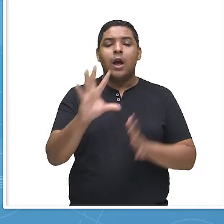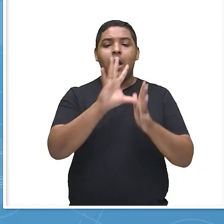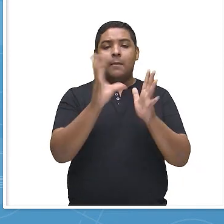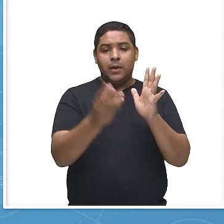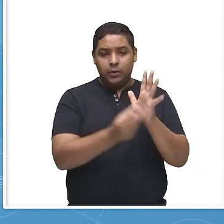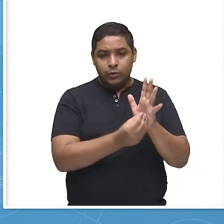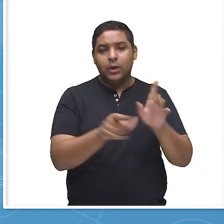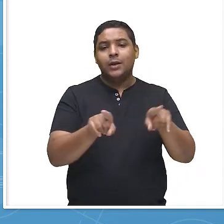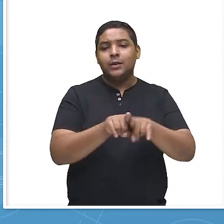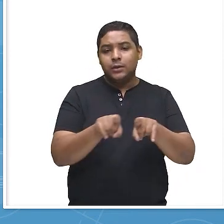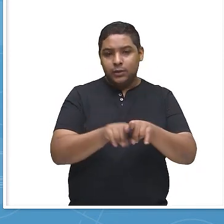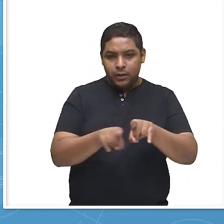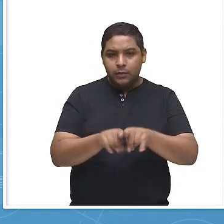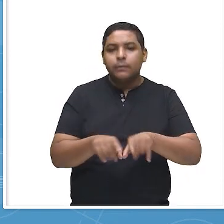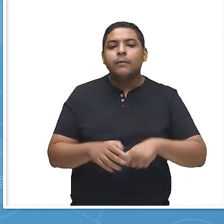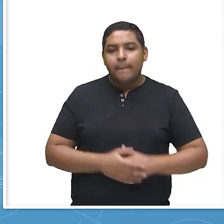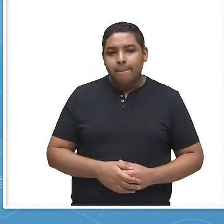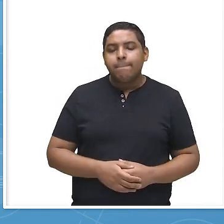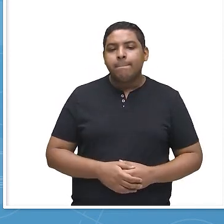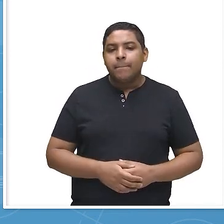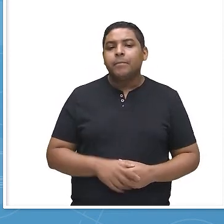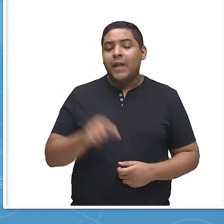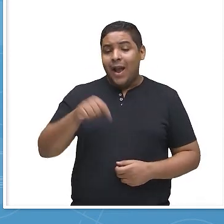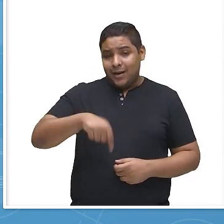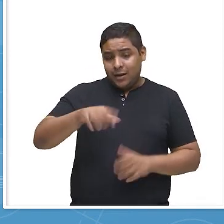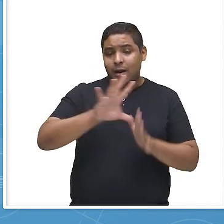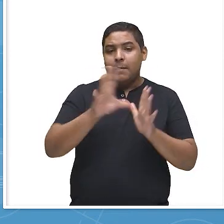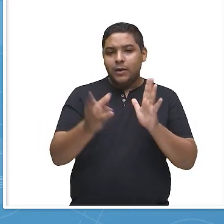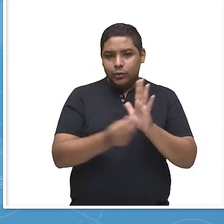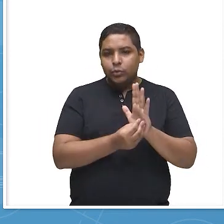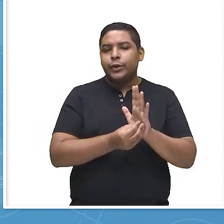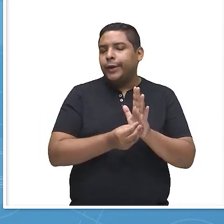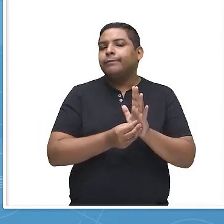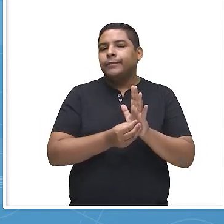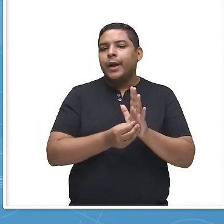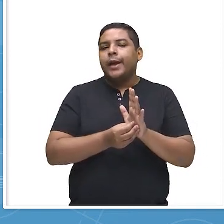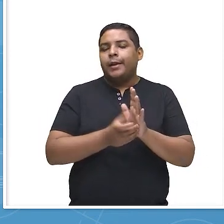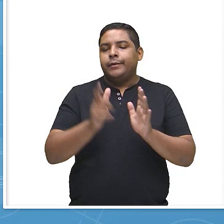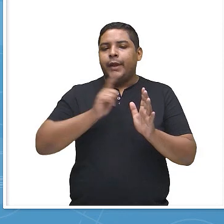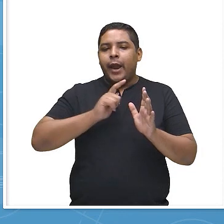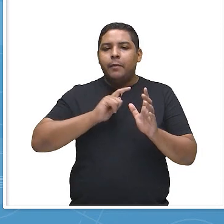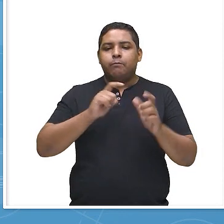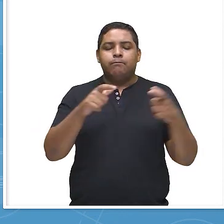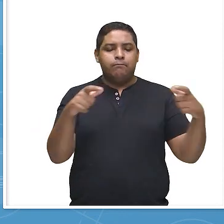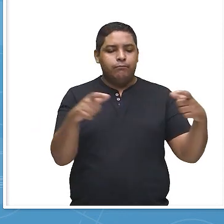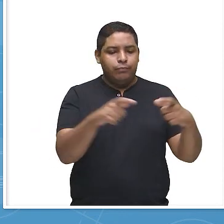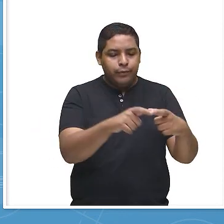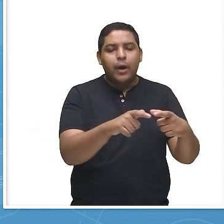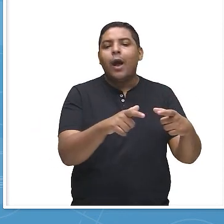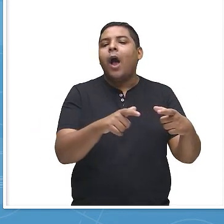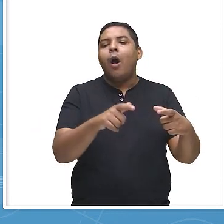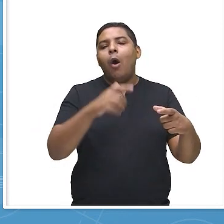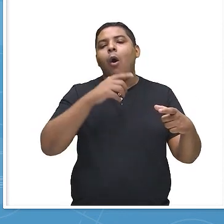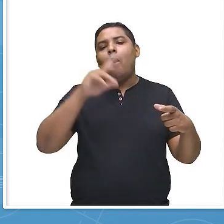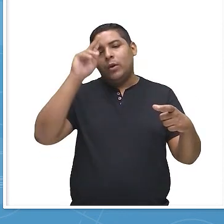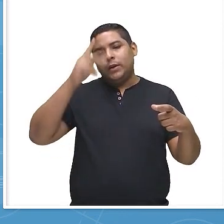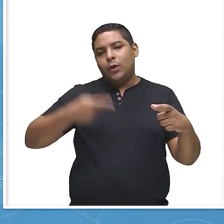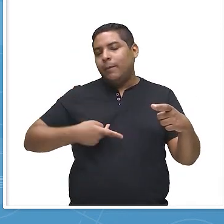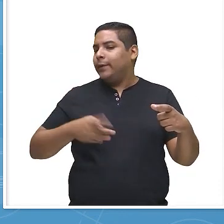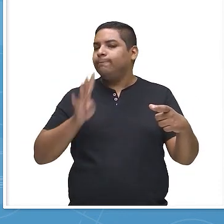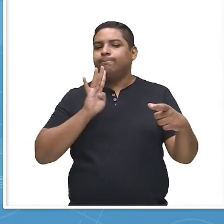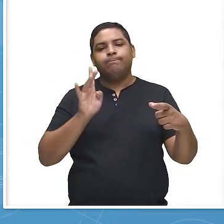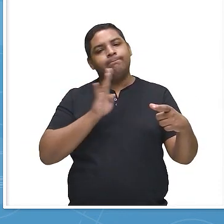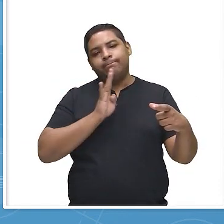nós não conhecemos boa parte da nossa floresta, tá? Mas quando a gente fala desse exemplo de paisagem, nós